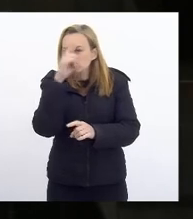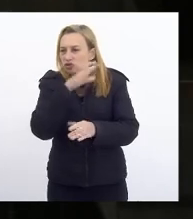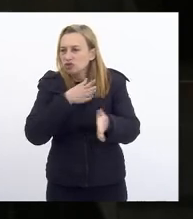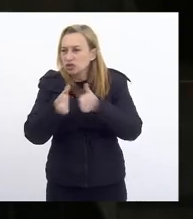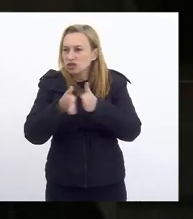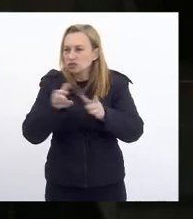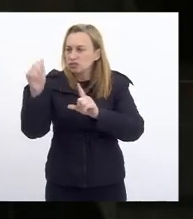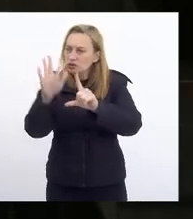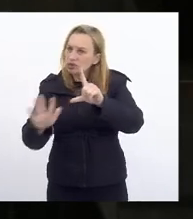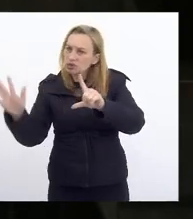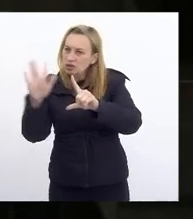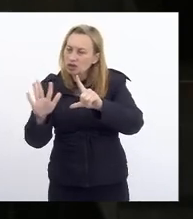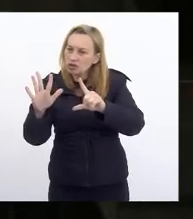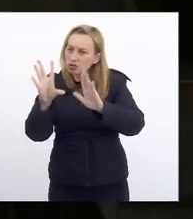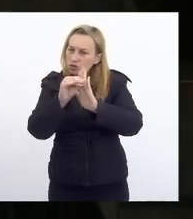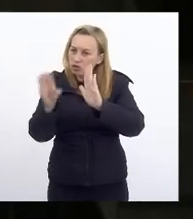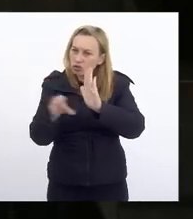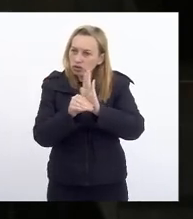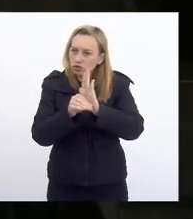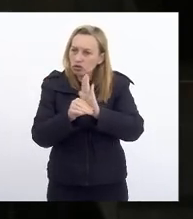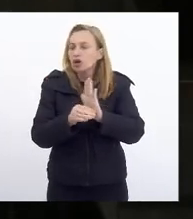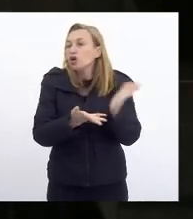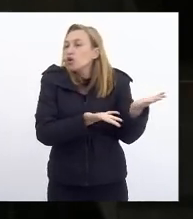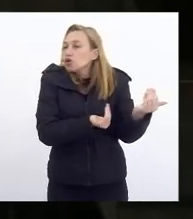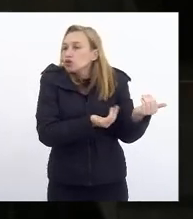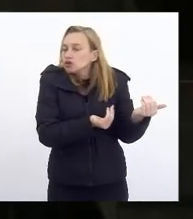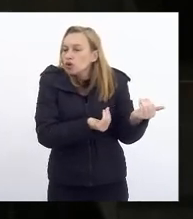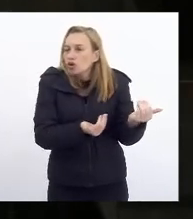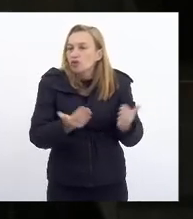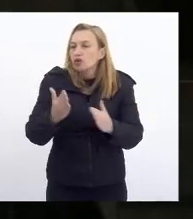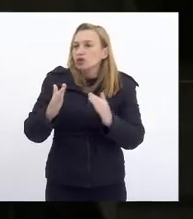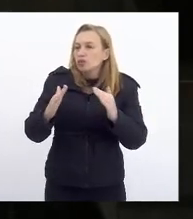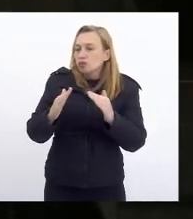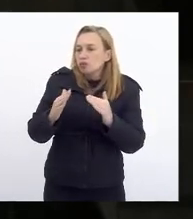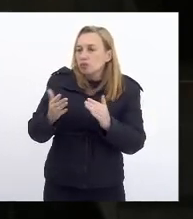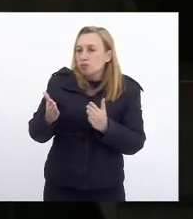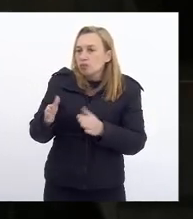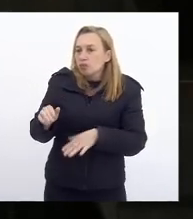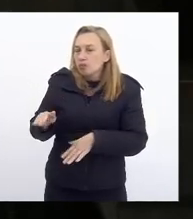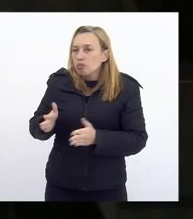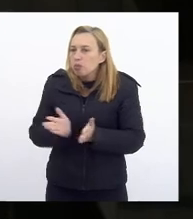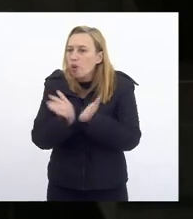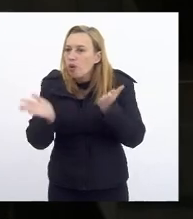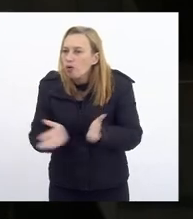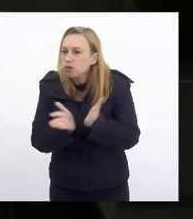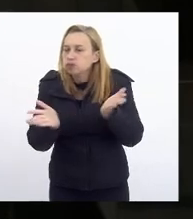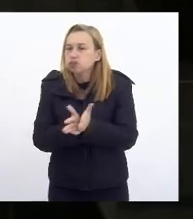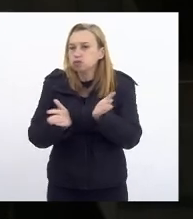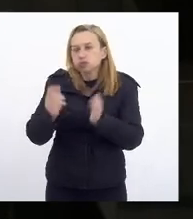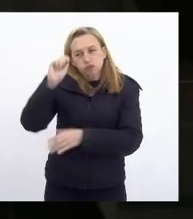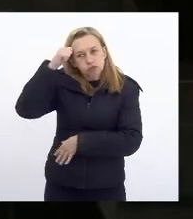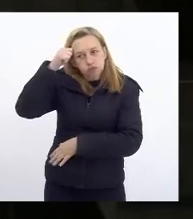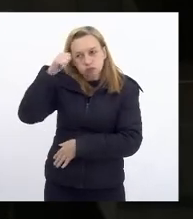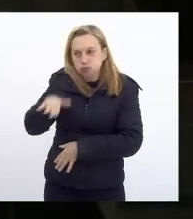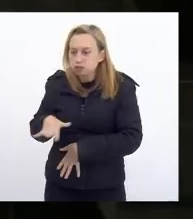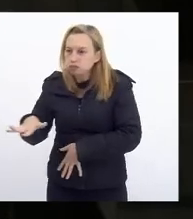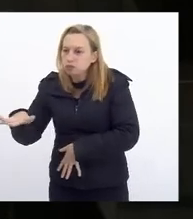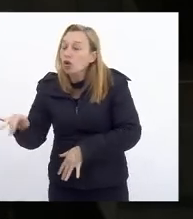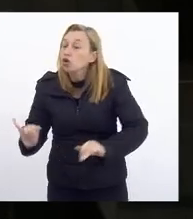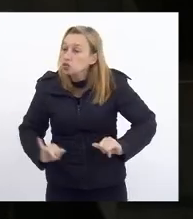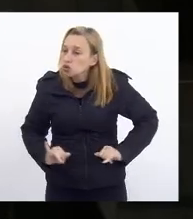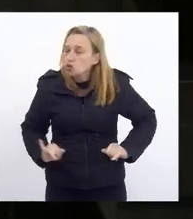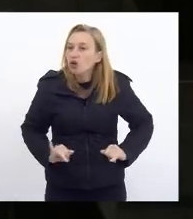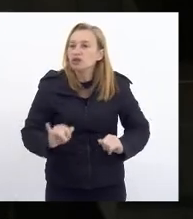plataformas digitais de conteúdo. A juventude popular negra e periférica, como eu falei aqui, sofre muitas violações, inclusive recentemente fizemos uma